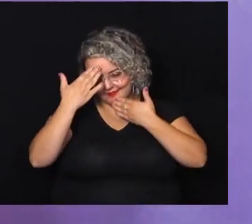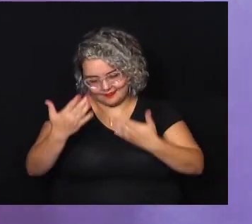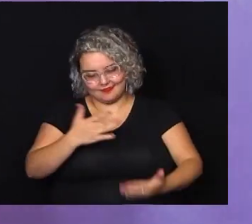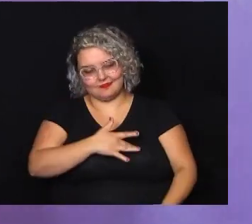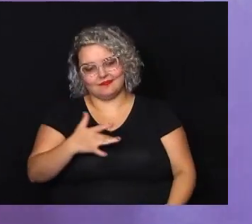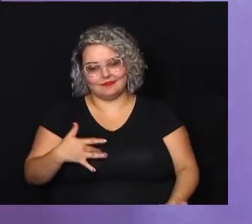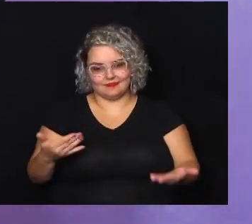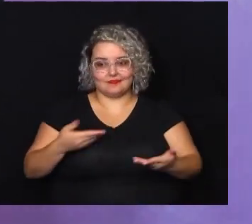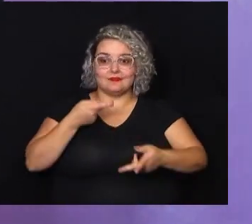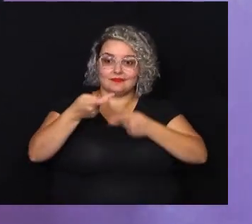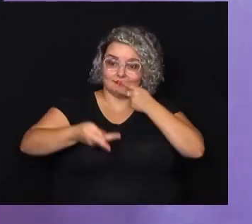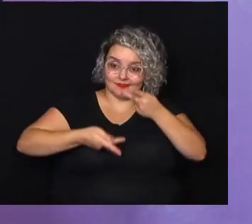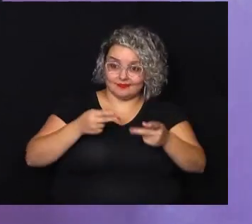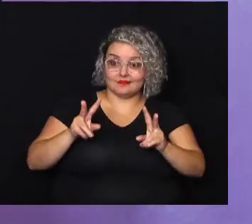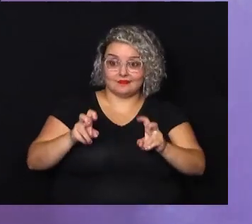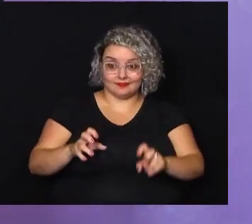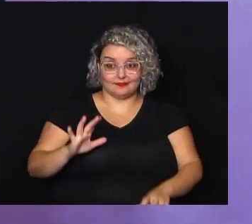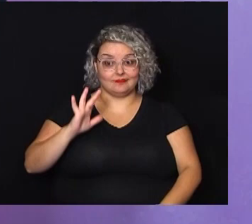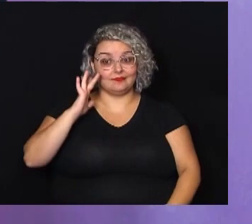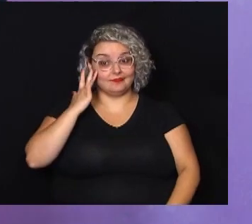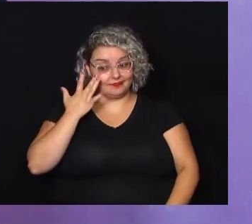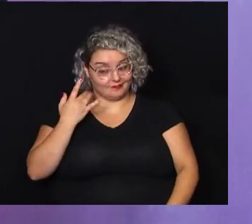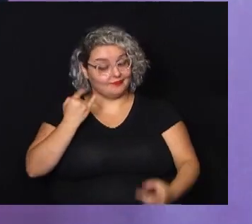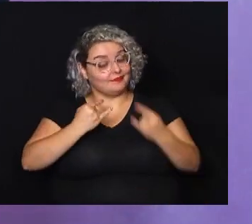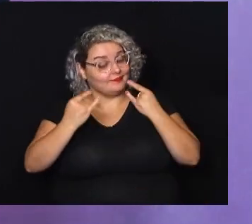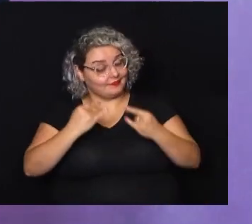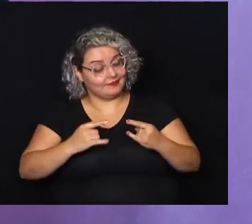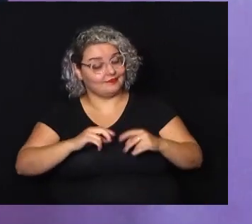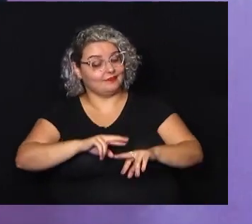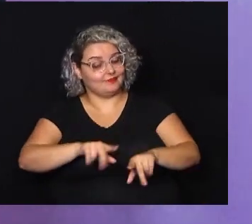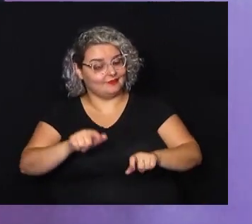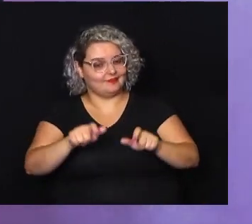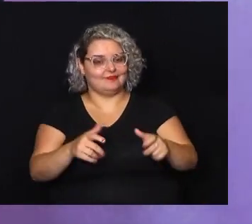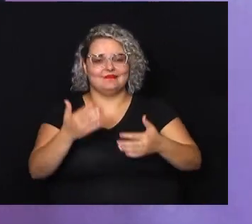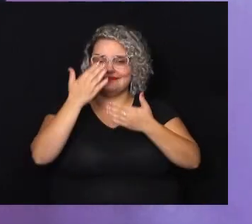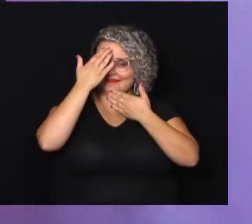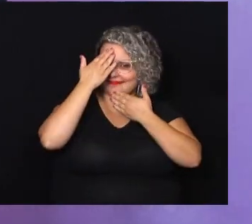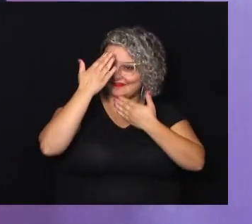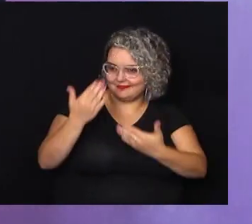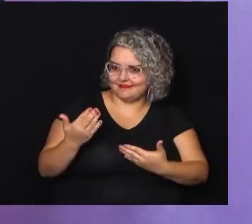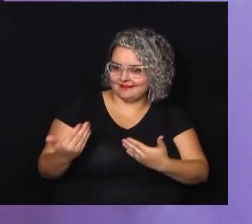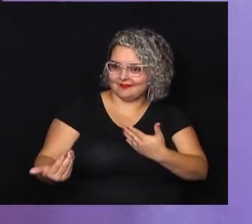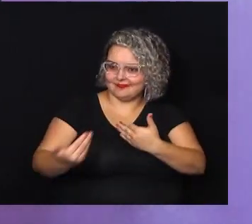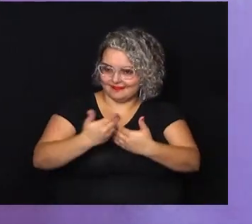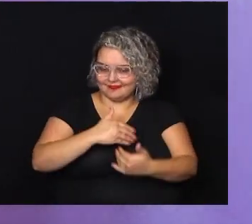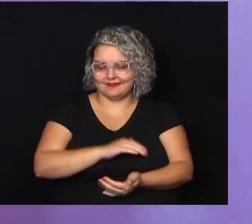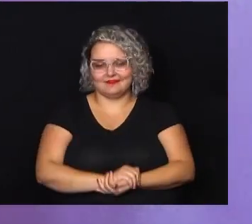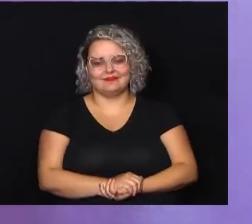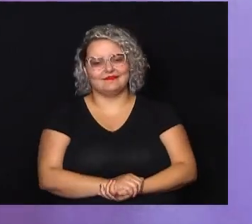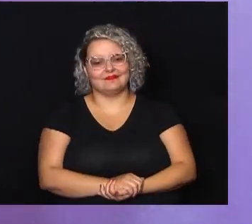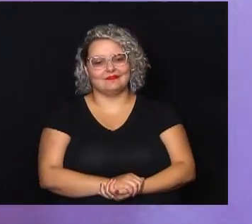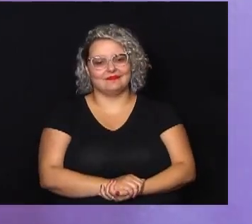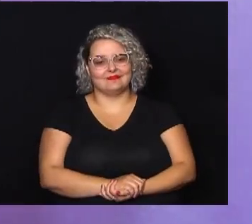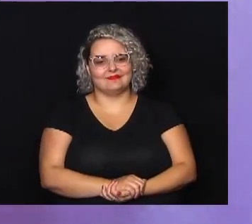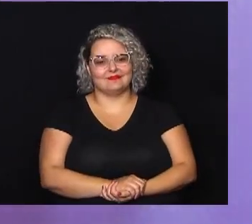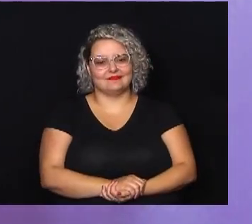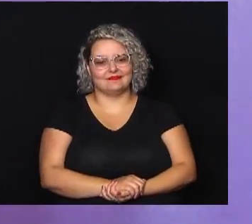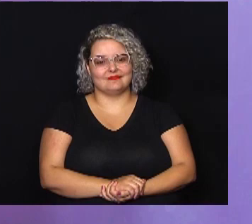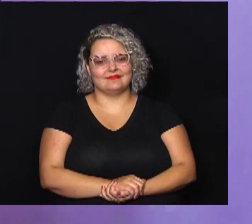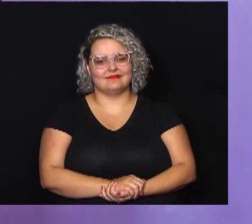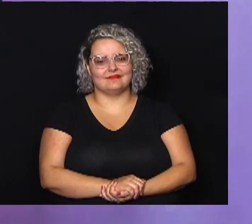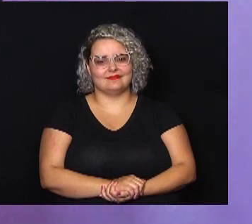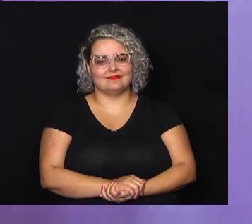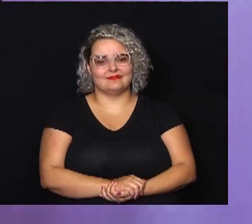agradecer a sua participação aqui no Saúde Agora e falar desse tema aí que eu acho que interessa muita gente, viu? Então, muito obrigada